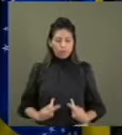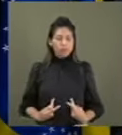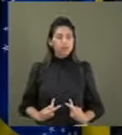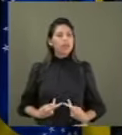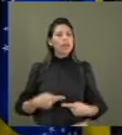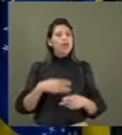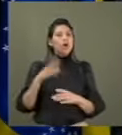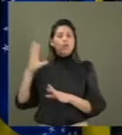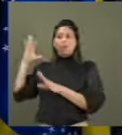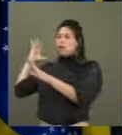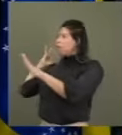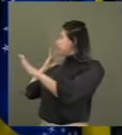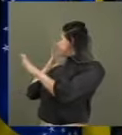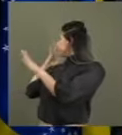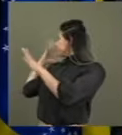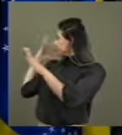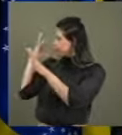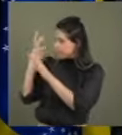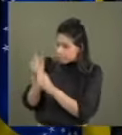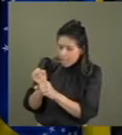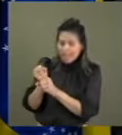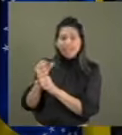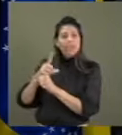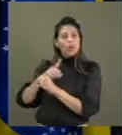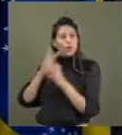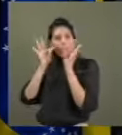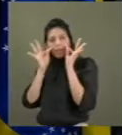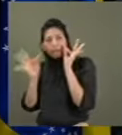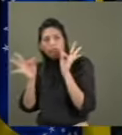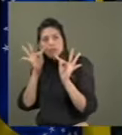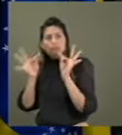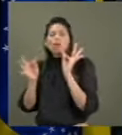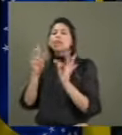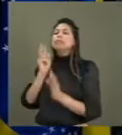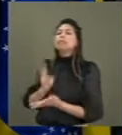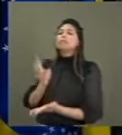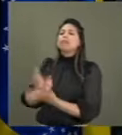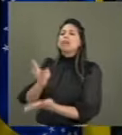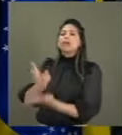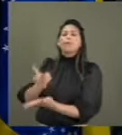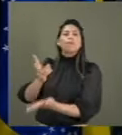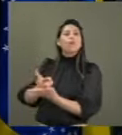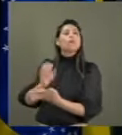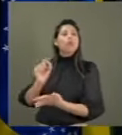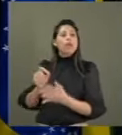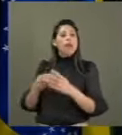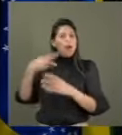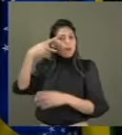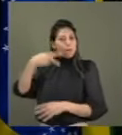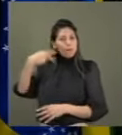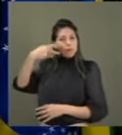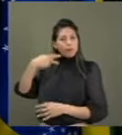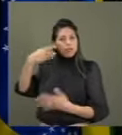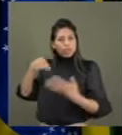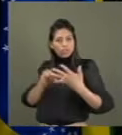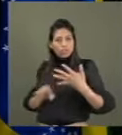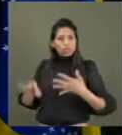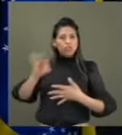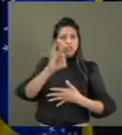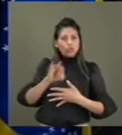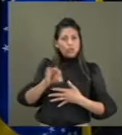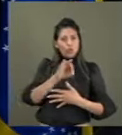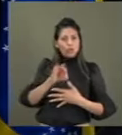anos, temos testemunhado a verdadeira transformação trazida pela política de cotas. Eu sempre digo que o